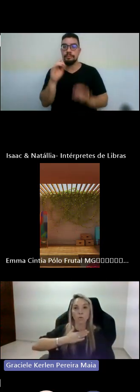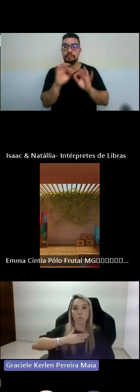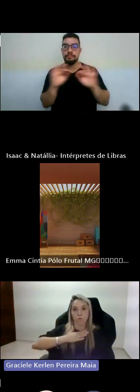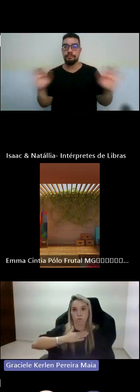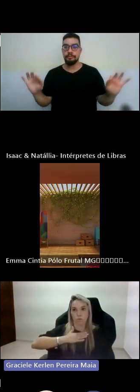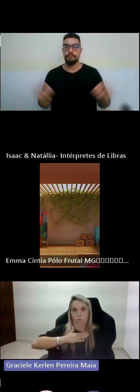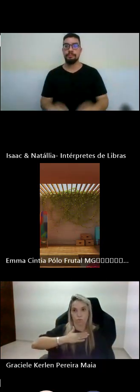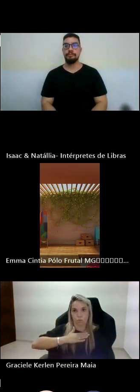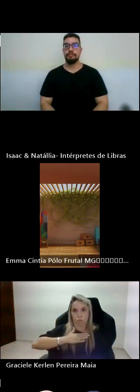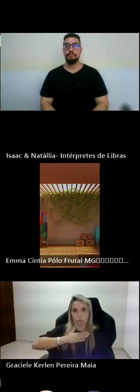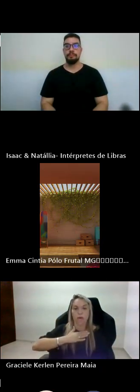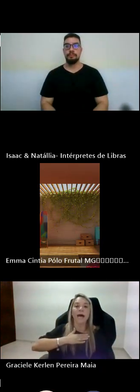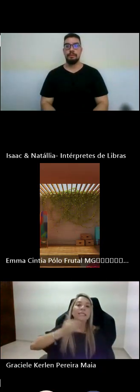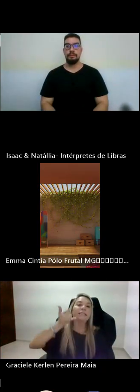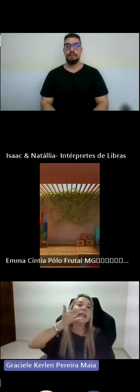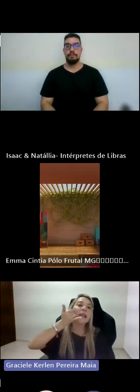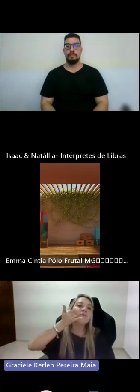Meu